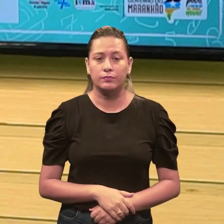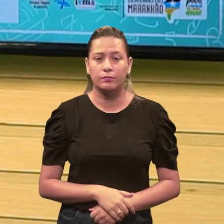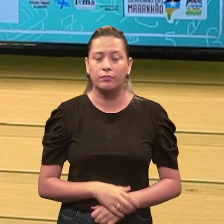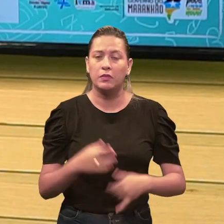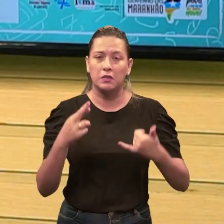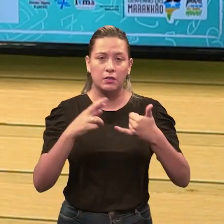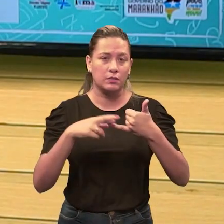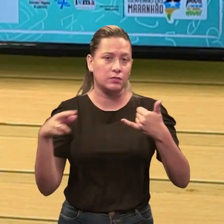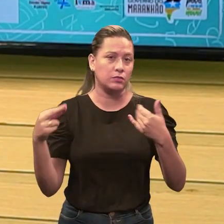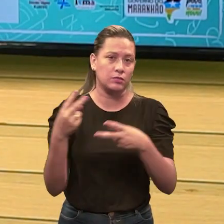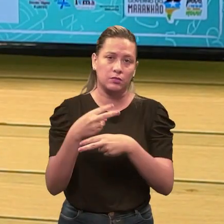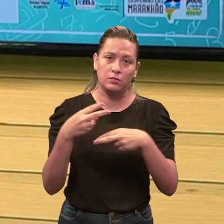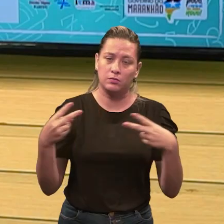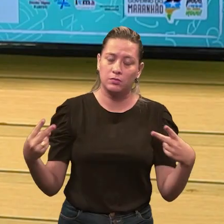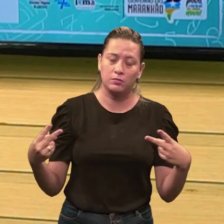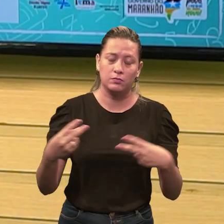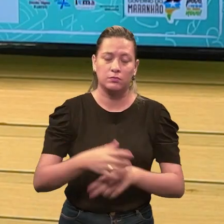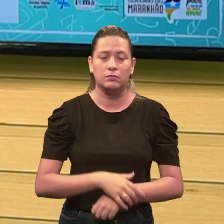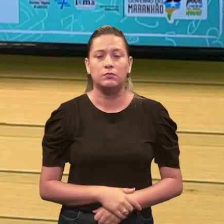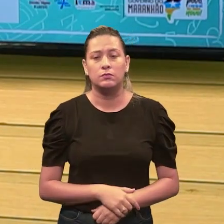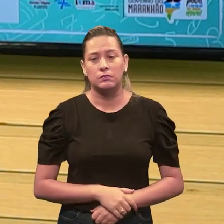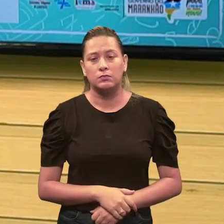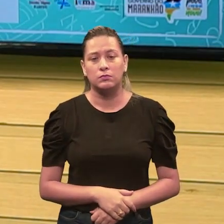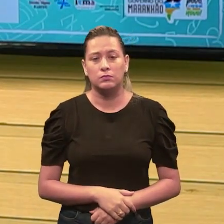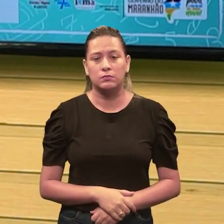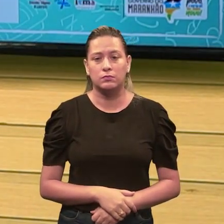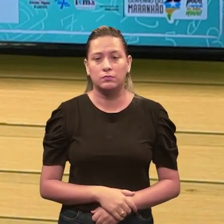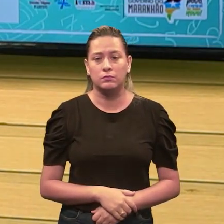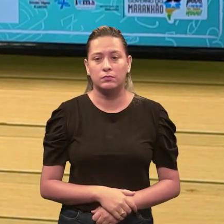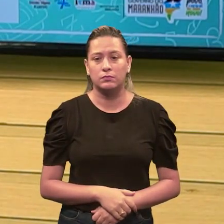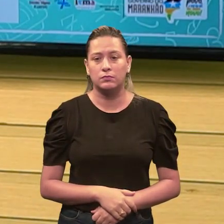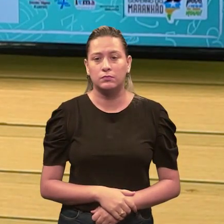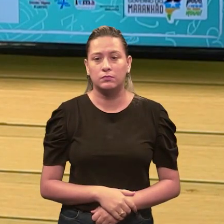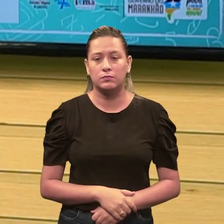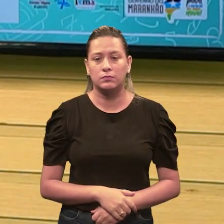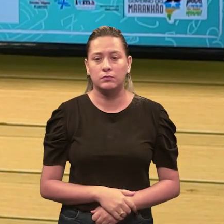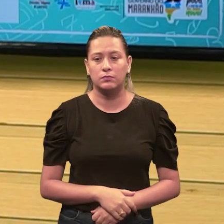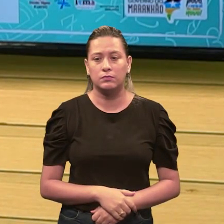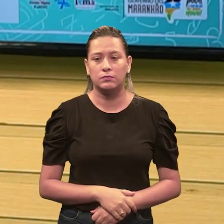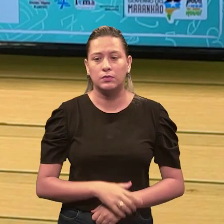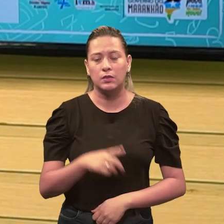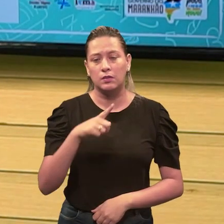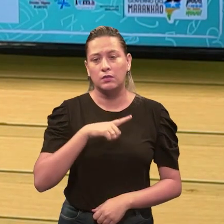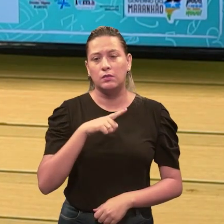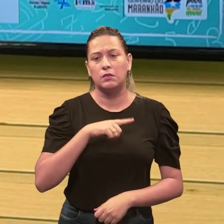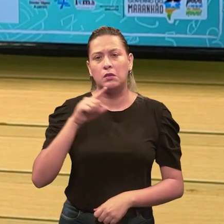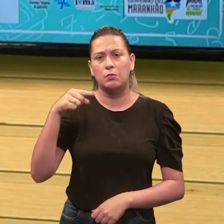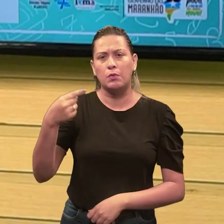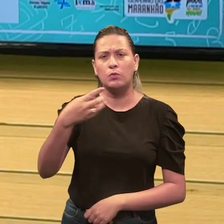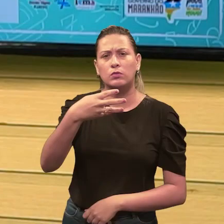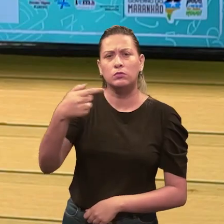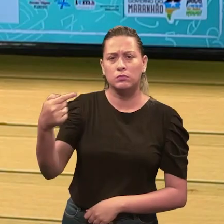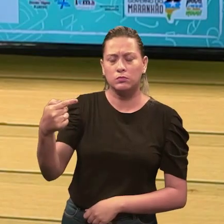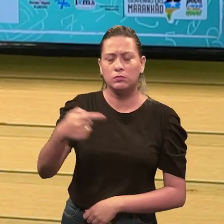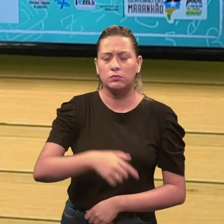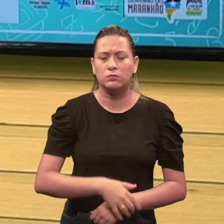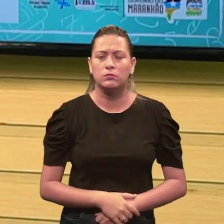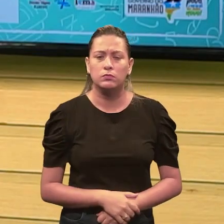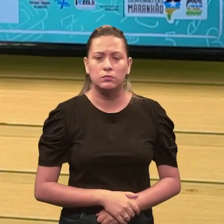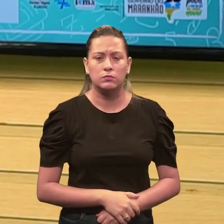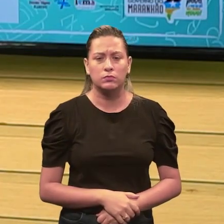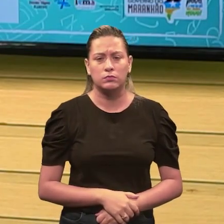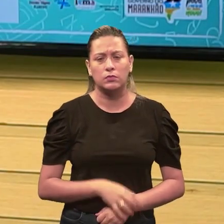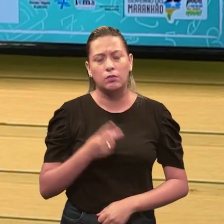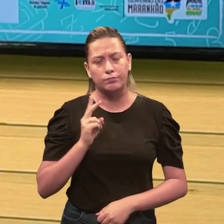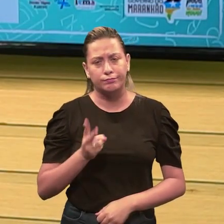né? Aqui, que mais? Várias resistências aí ao longo desse esquema, ó, que eu tenho uma